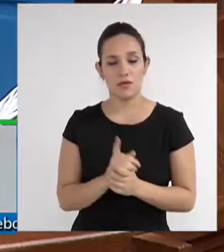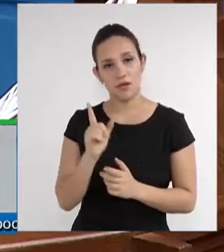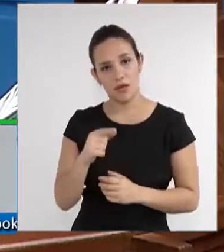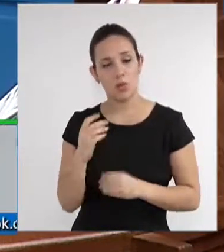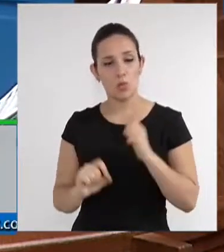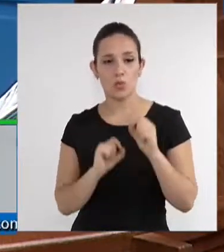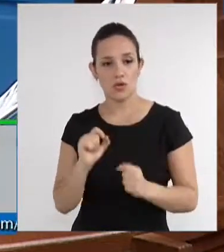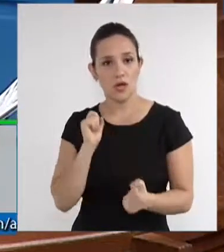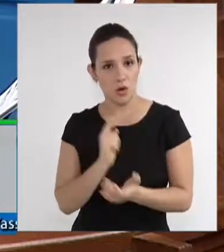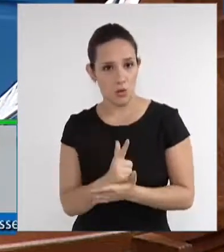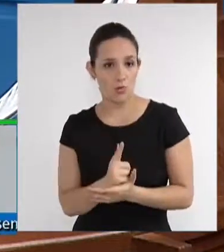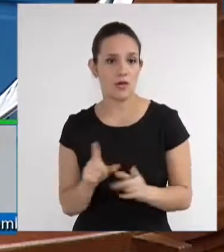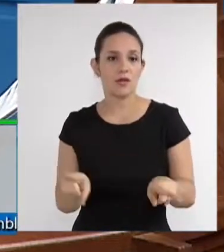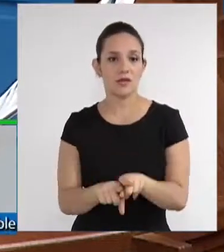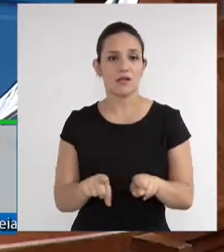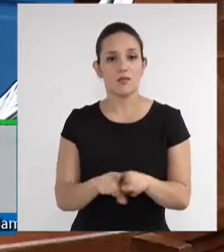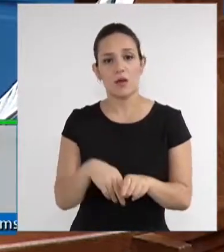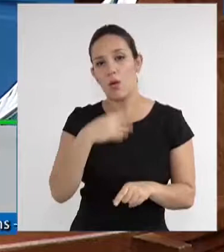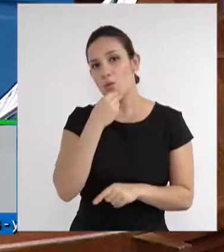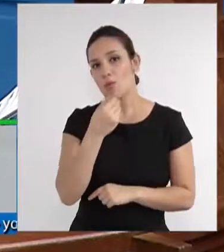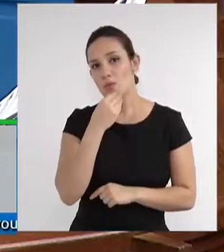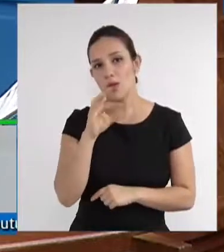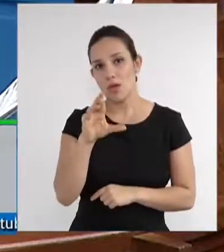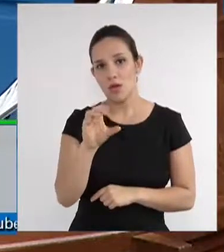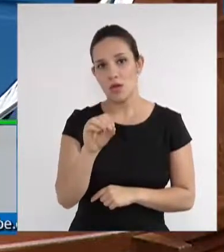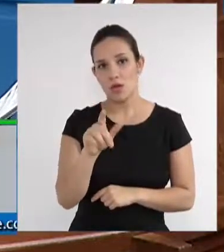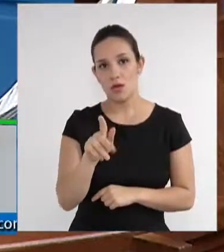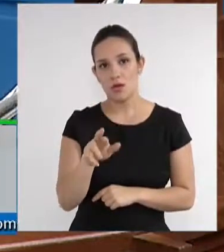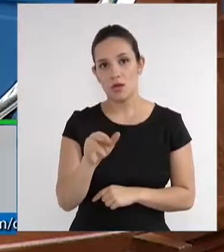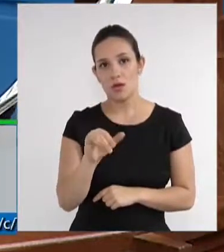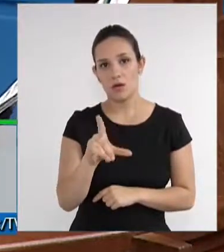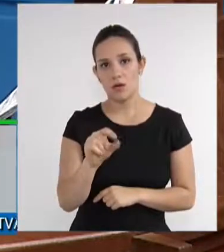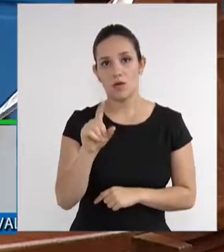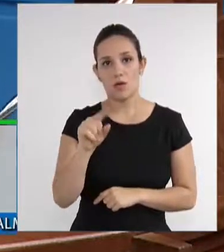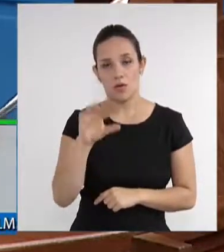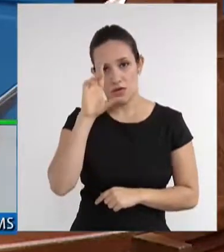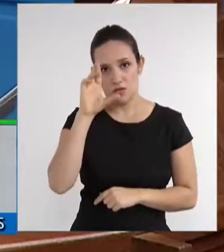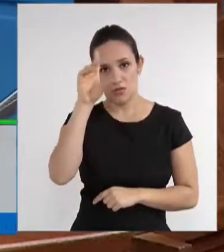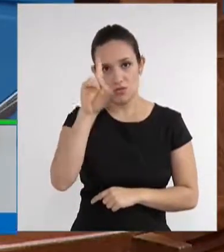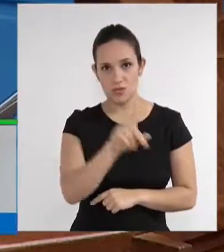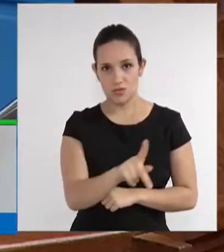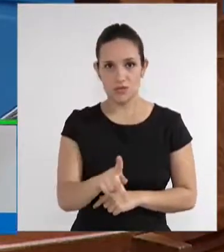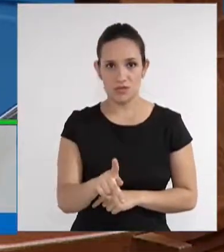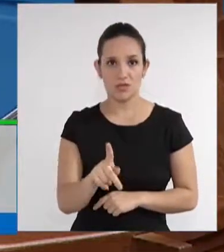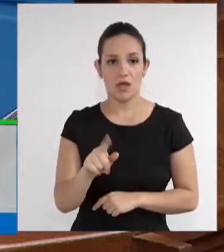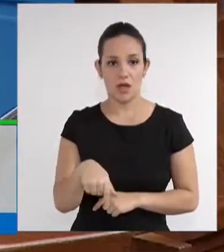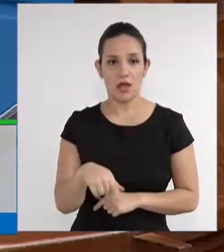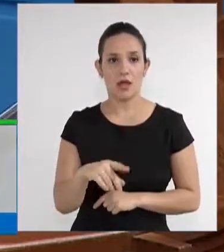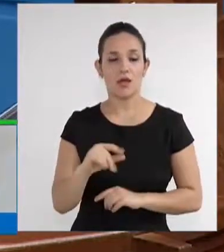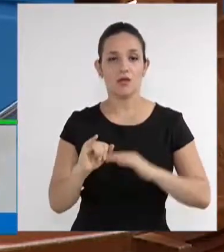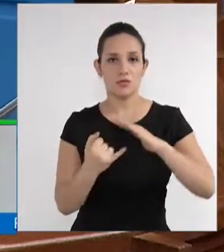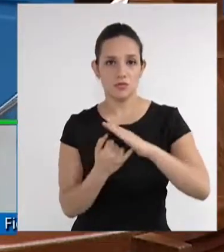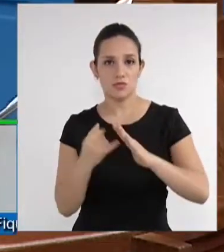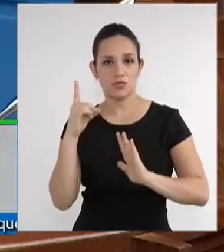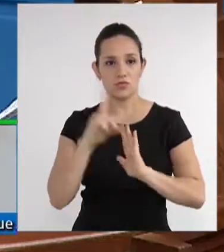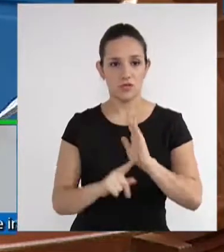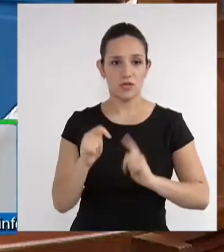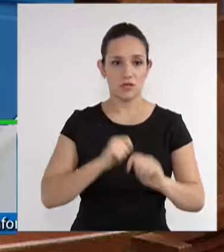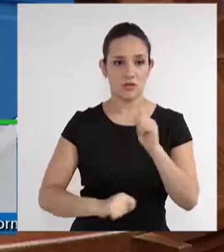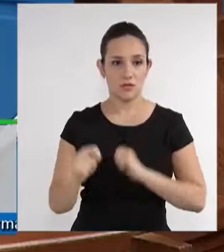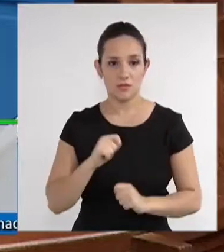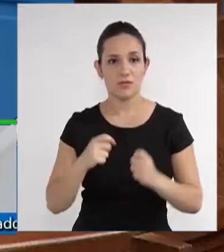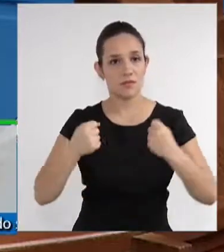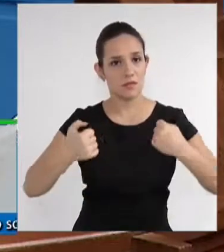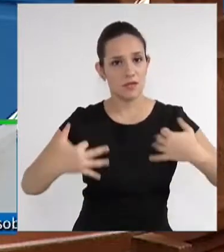governamentais. E o doutor Rodrigo Valgas, de Santa Catarina, que é o diretor do Instituto Brasileiro de Direito Administrativo,